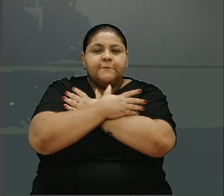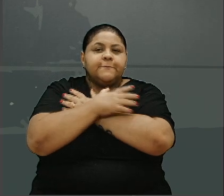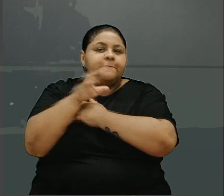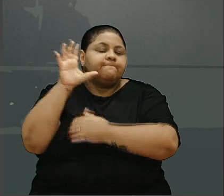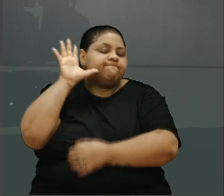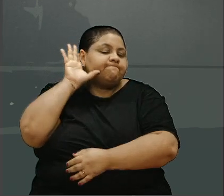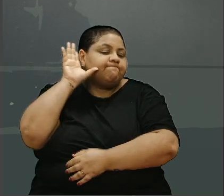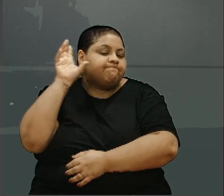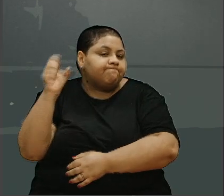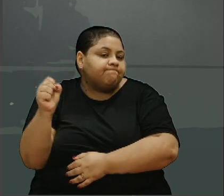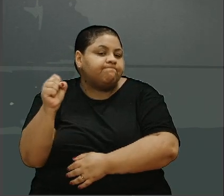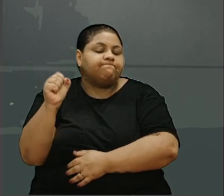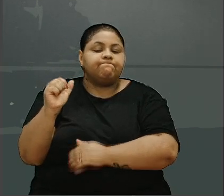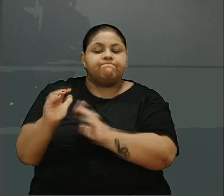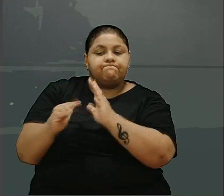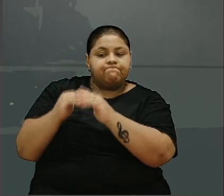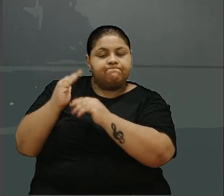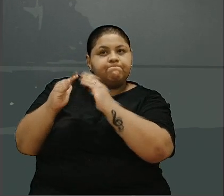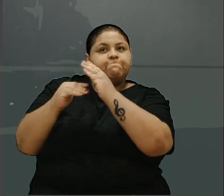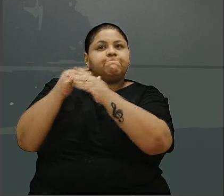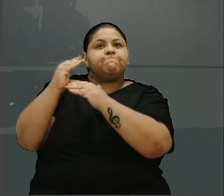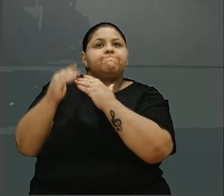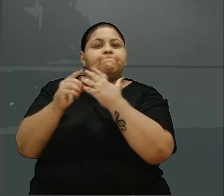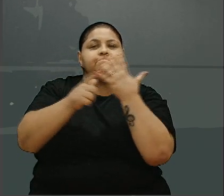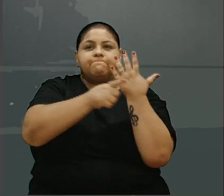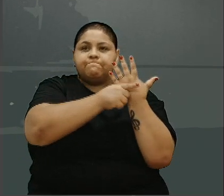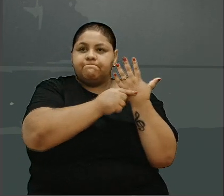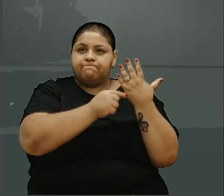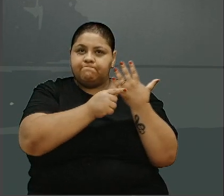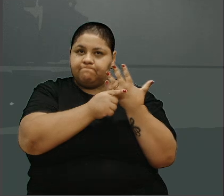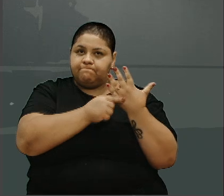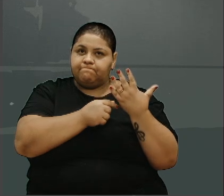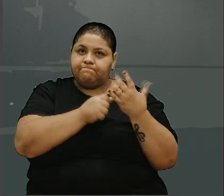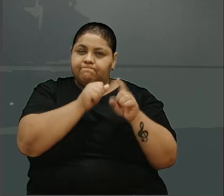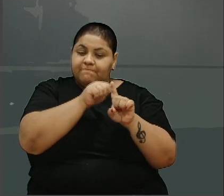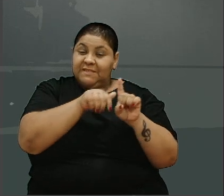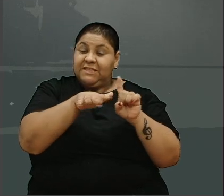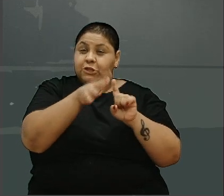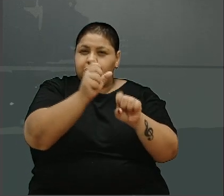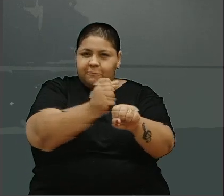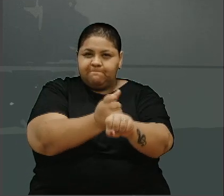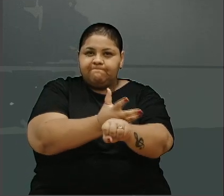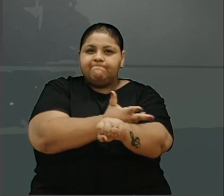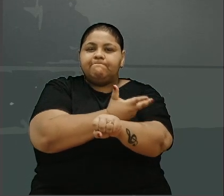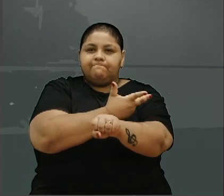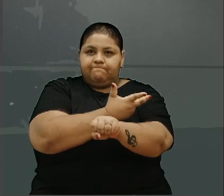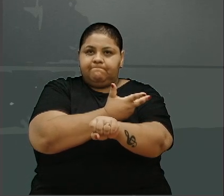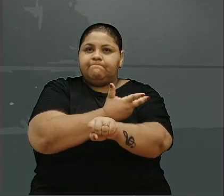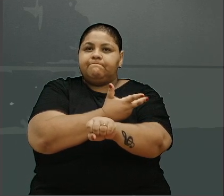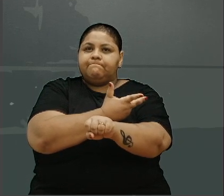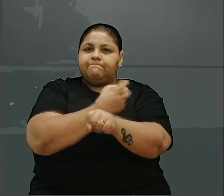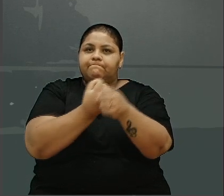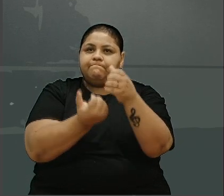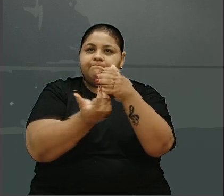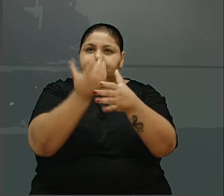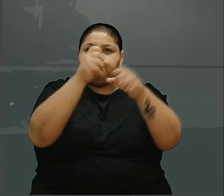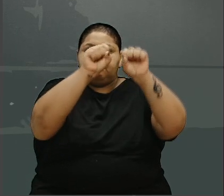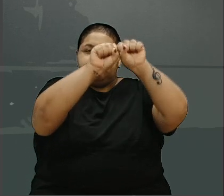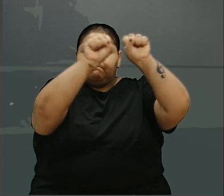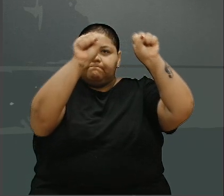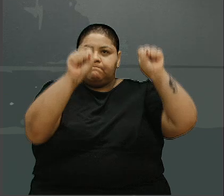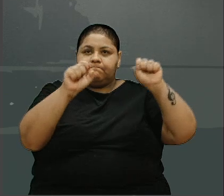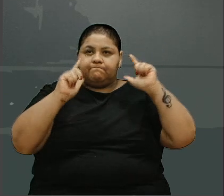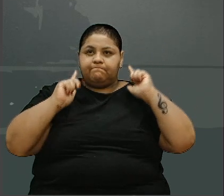ativa, desenvolvimento das habilidades socioemocionais. Implementar sistema de